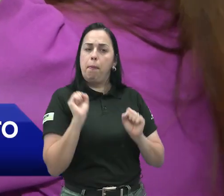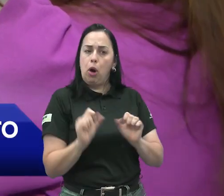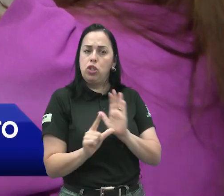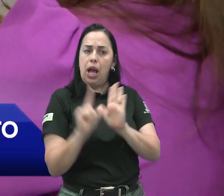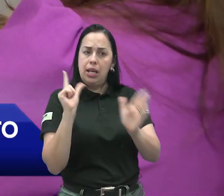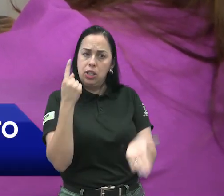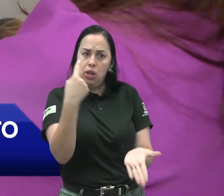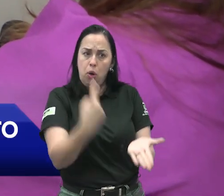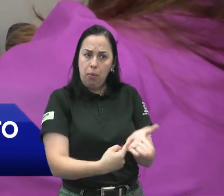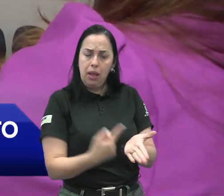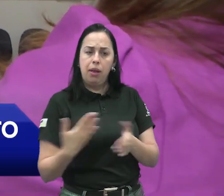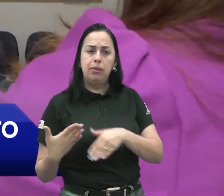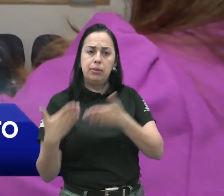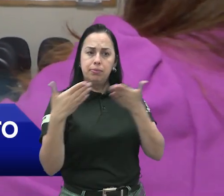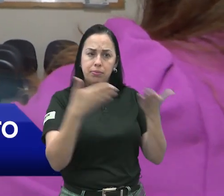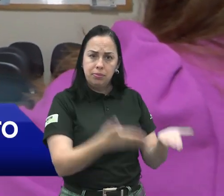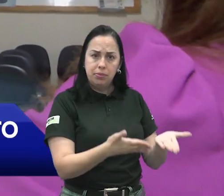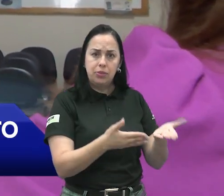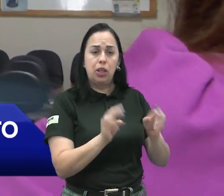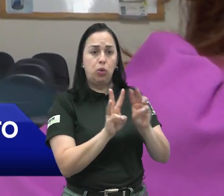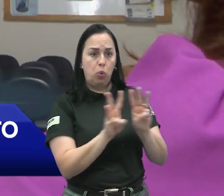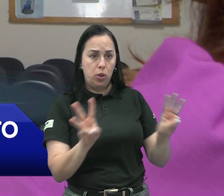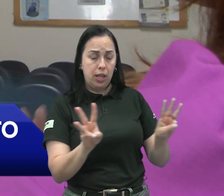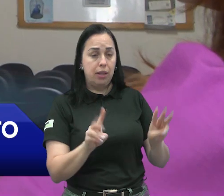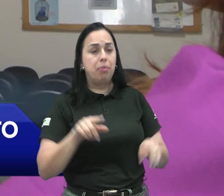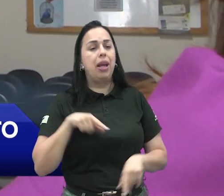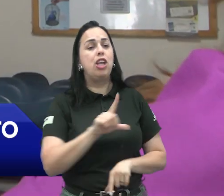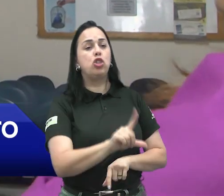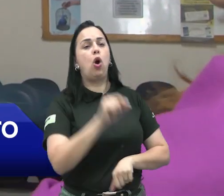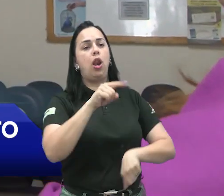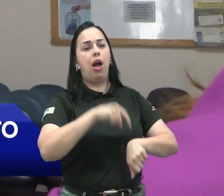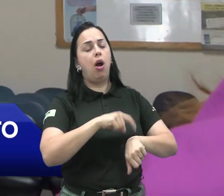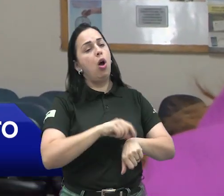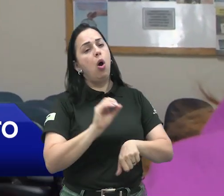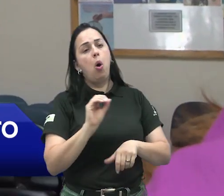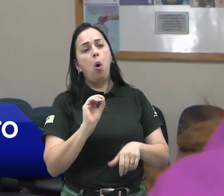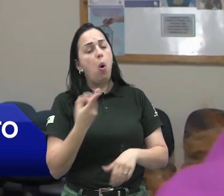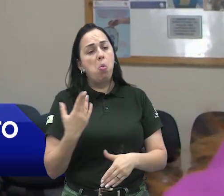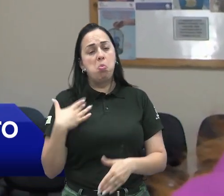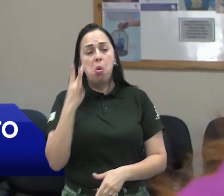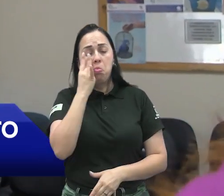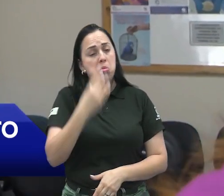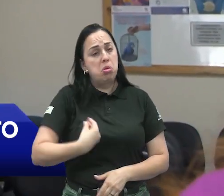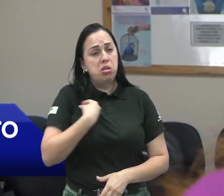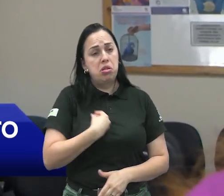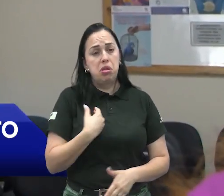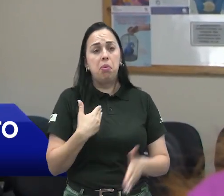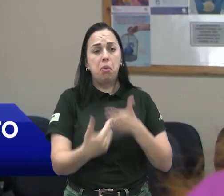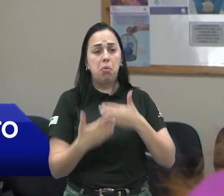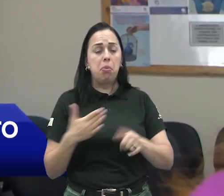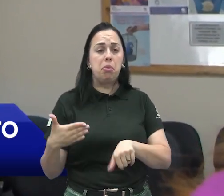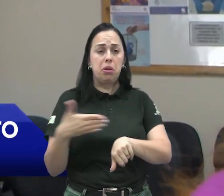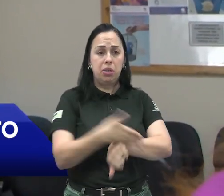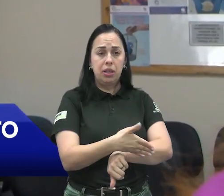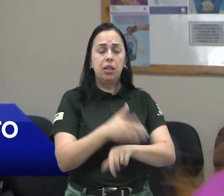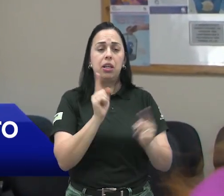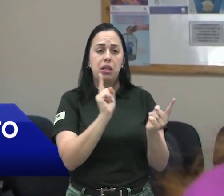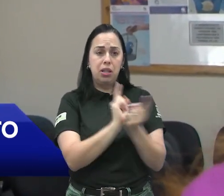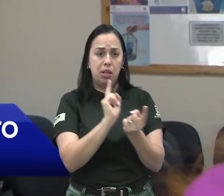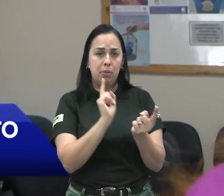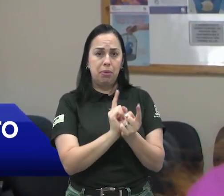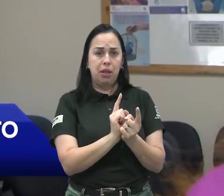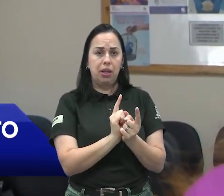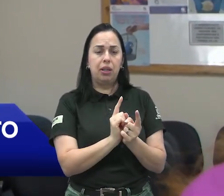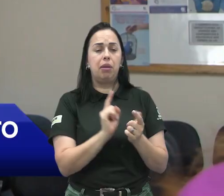podem fazer o agendamento pela internet, que aí já é atendido no horário que escolhe, ou pode vir comparecer pessoalmente também, que a gente